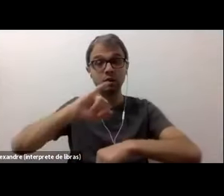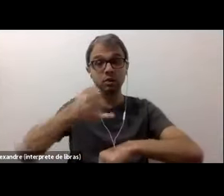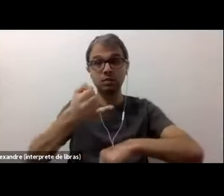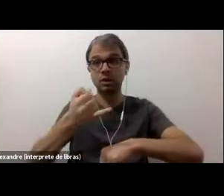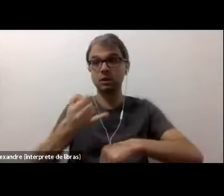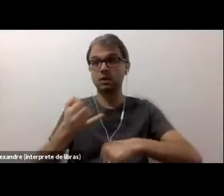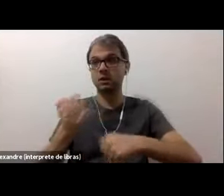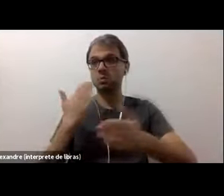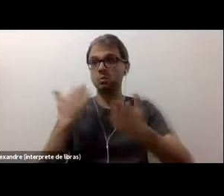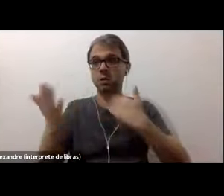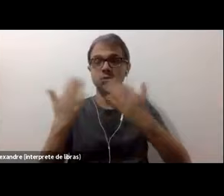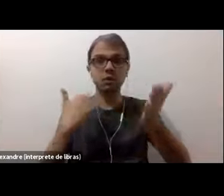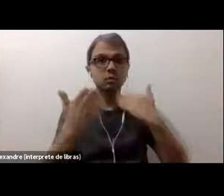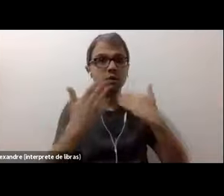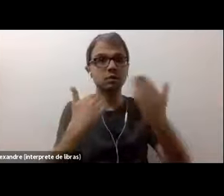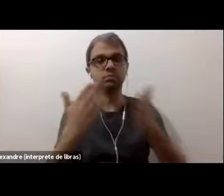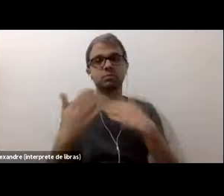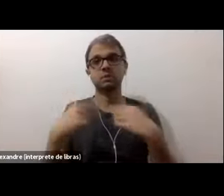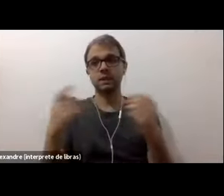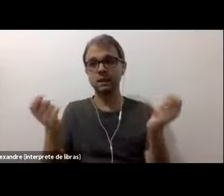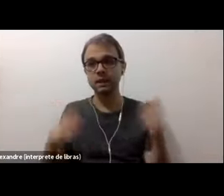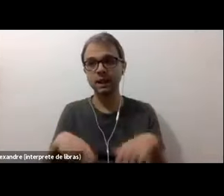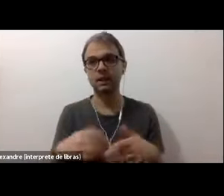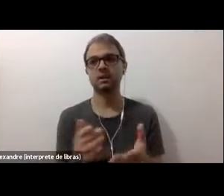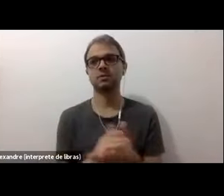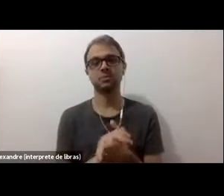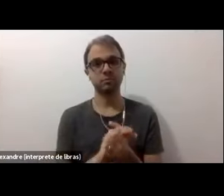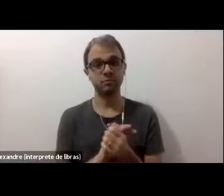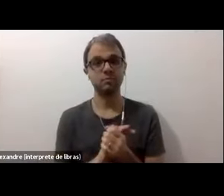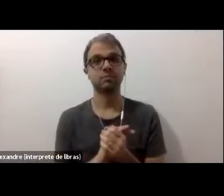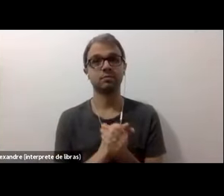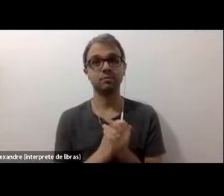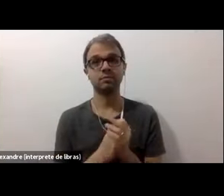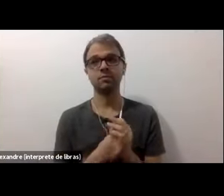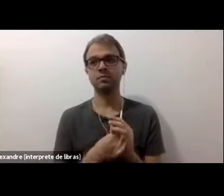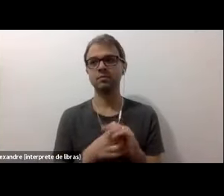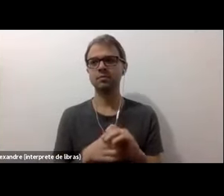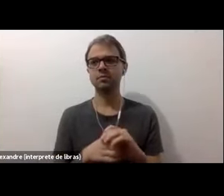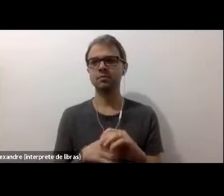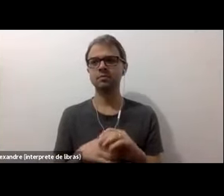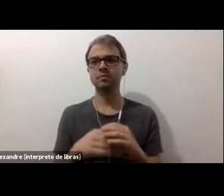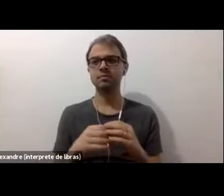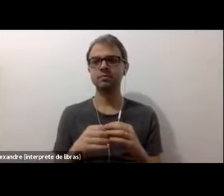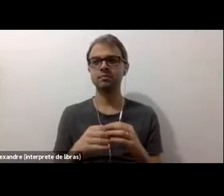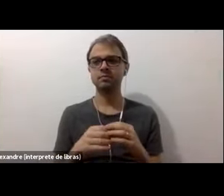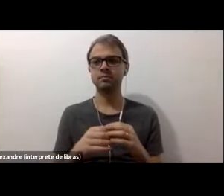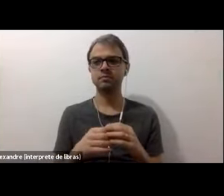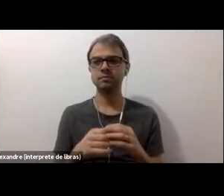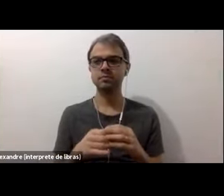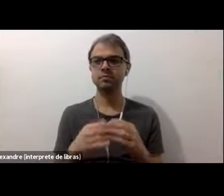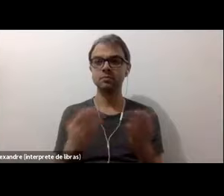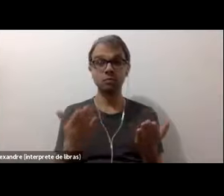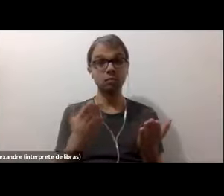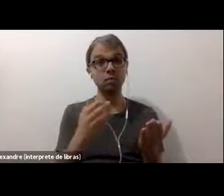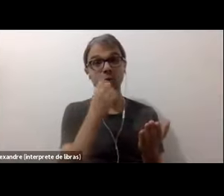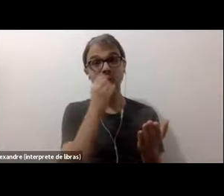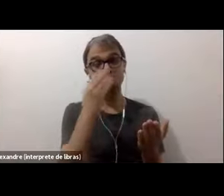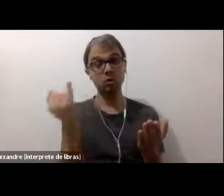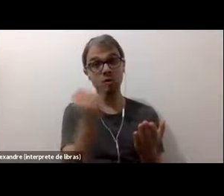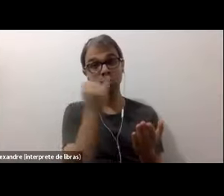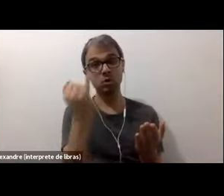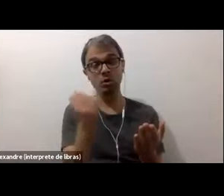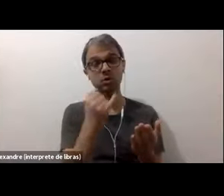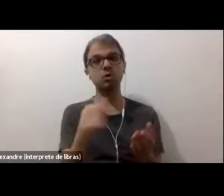foi brutalmente separado esse contato com as crianças. Então, precisa garantir para elas